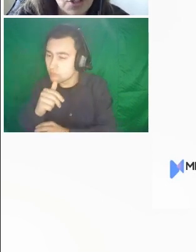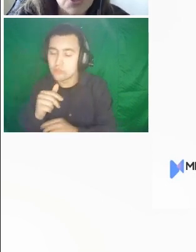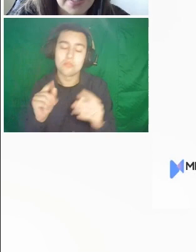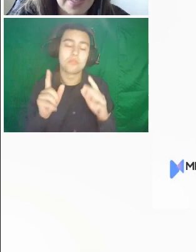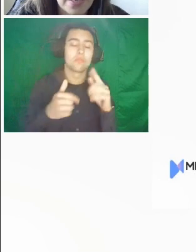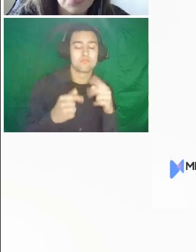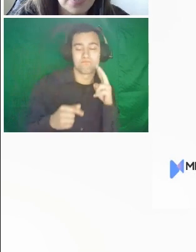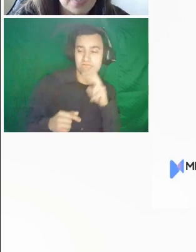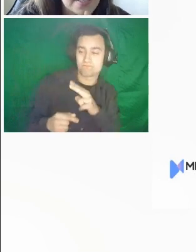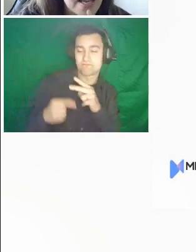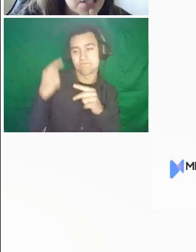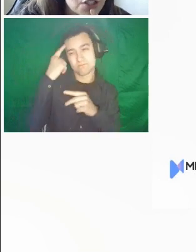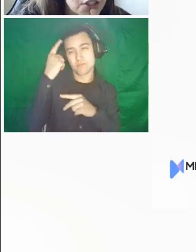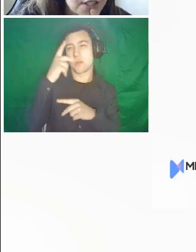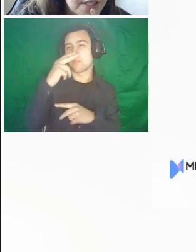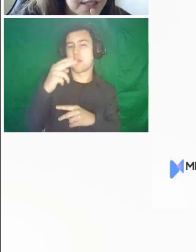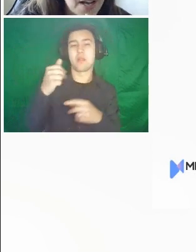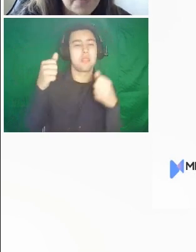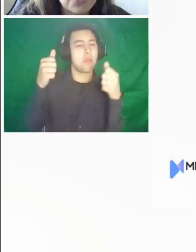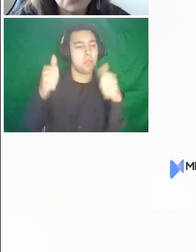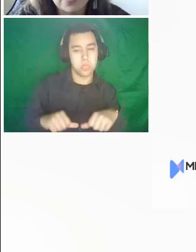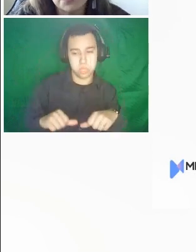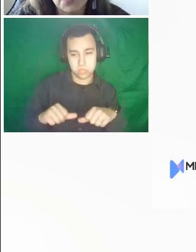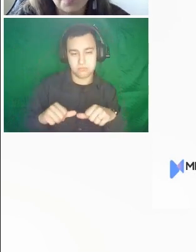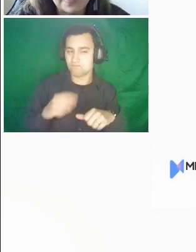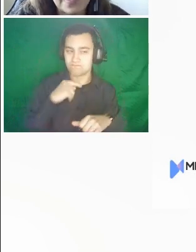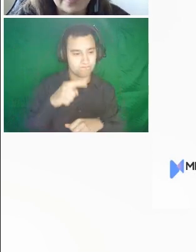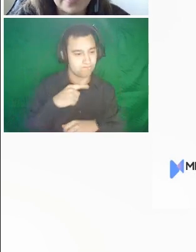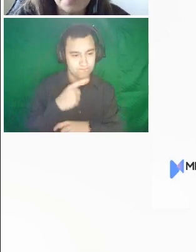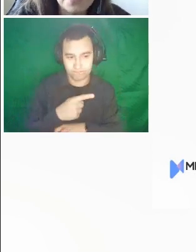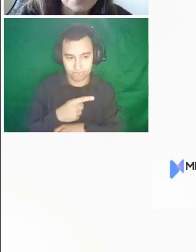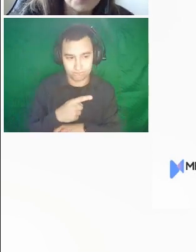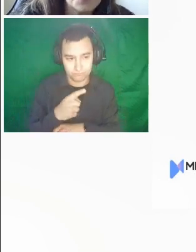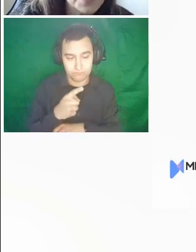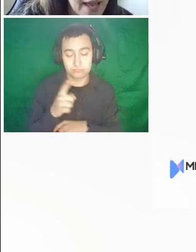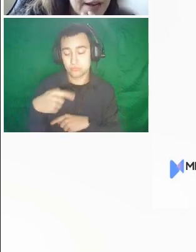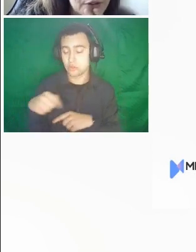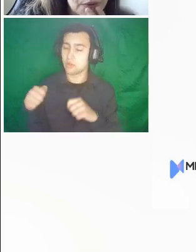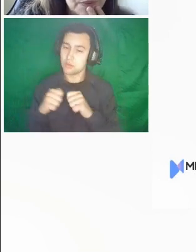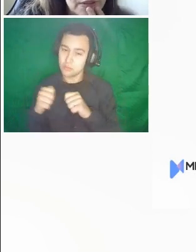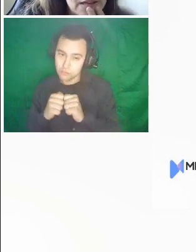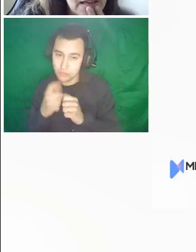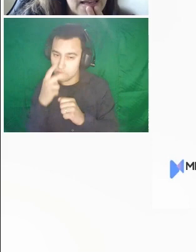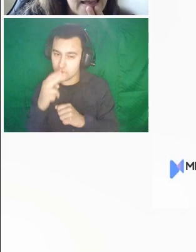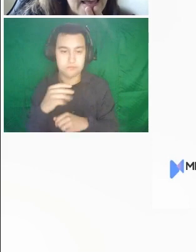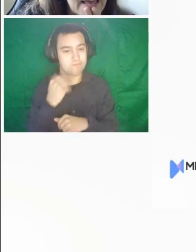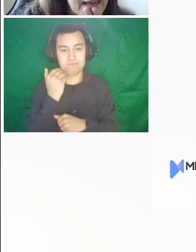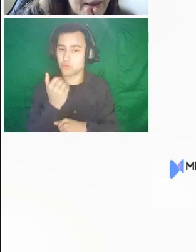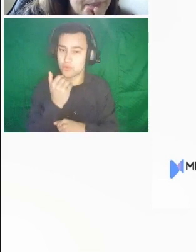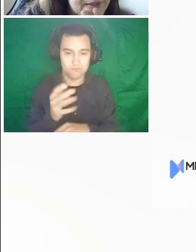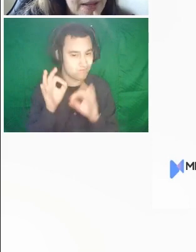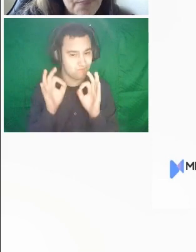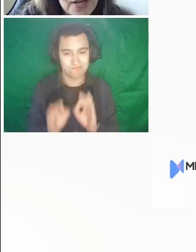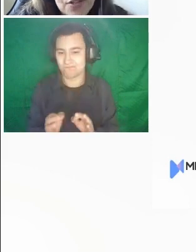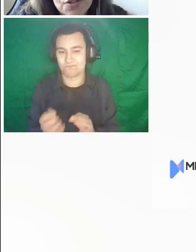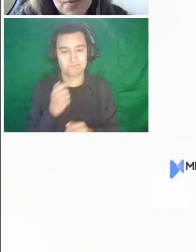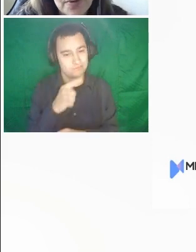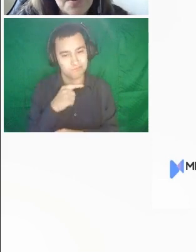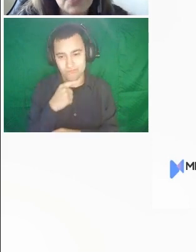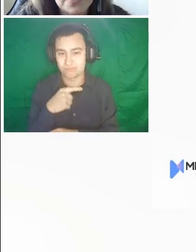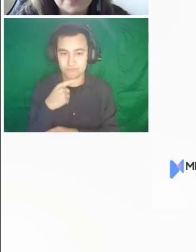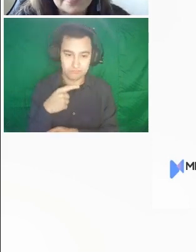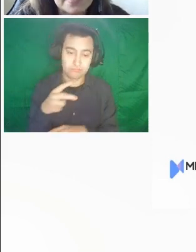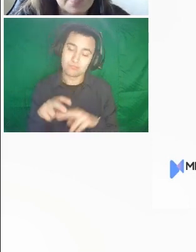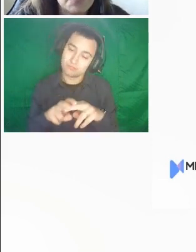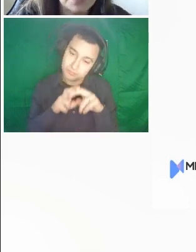aplicação de agilidade E aí a gente diz assim não a gente tentou aplicar aqui mas não deu certo eh por isso